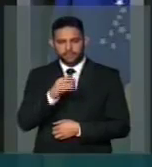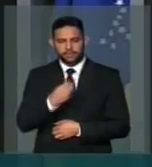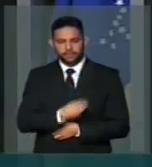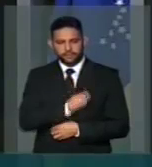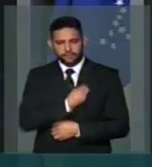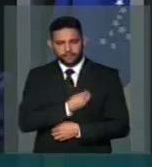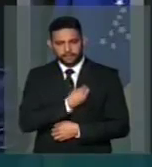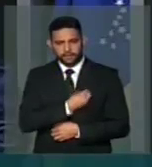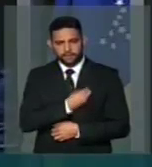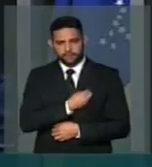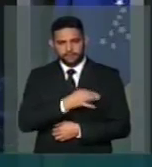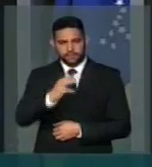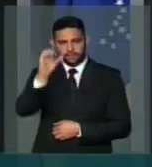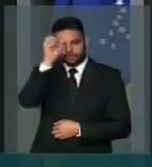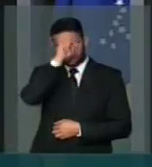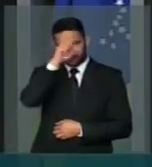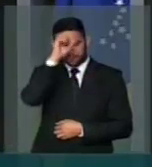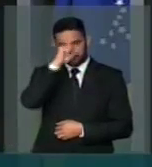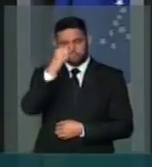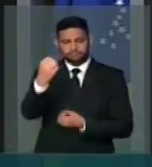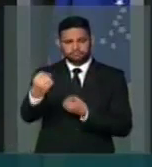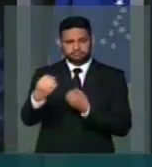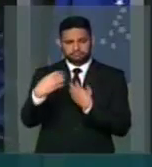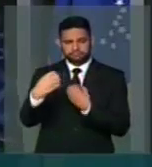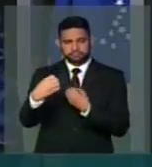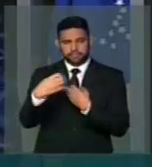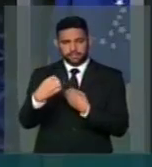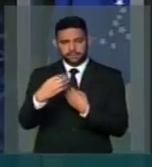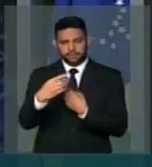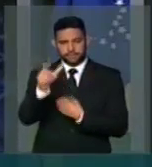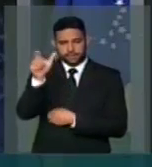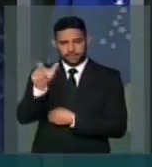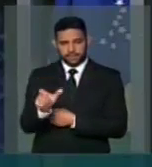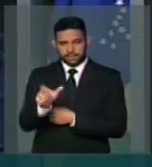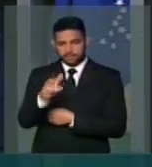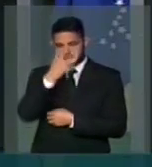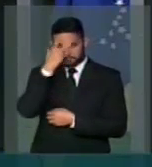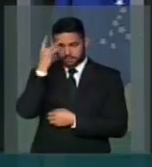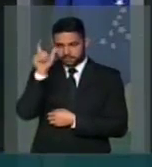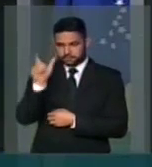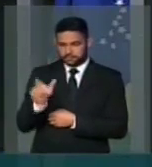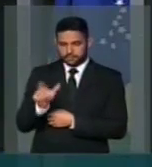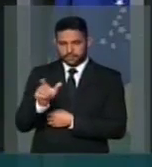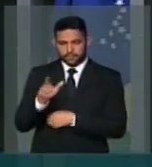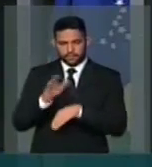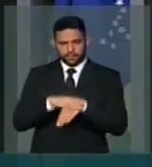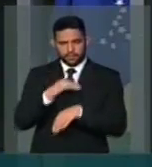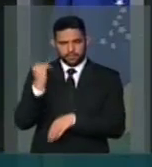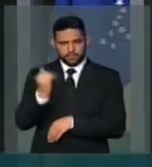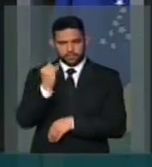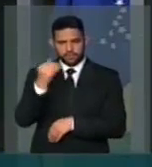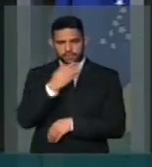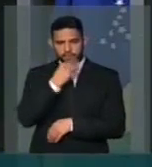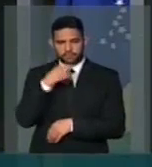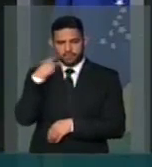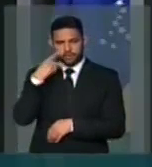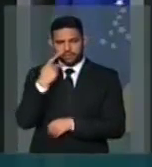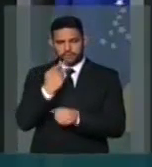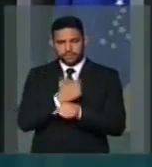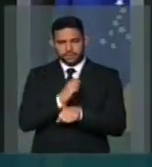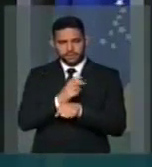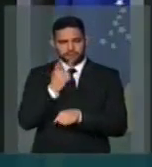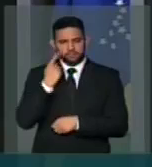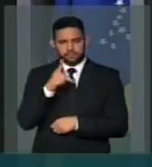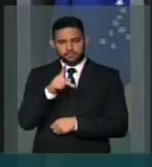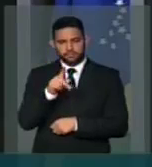compartilhamos do aprendizado e do ensinamento, desde que foi, sem sombra de dúvidas, um dos maiores nomes da história política do Estado do Ceará, Paz